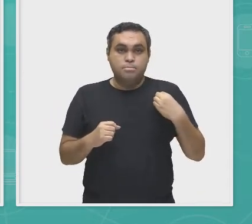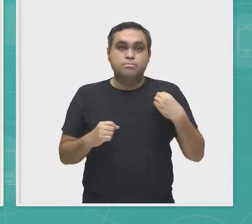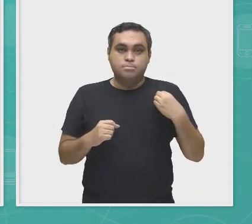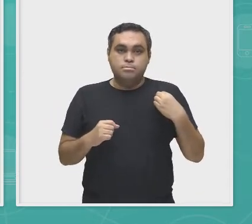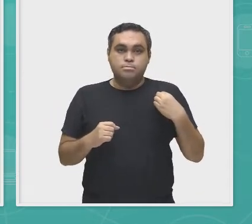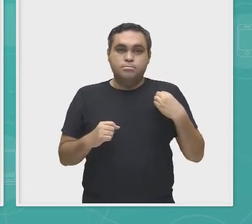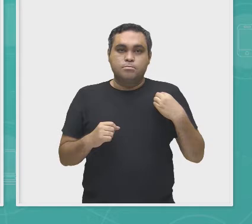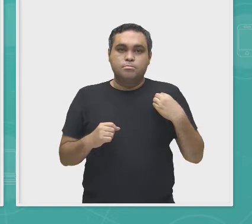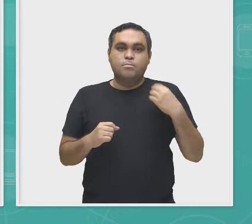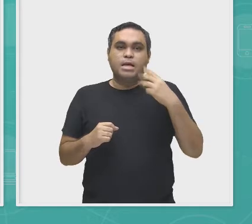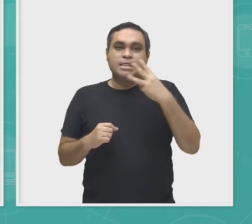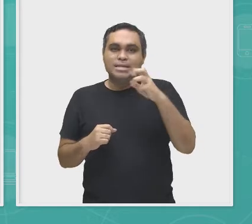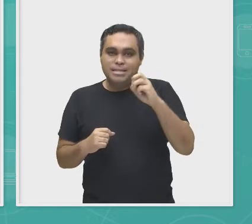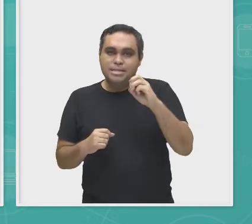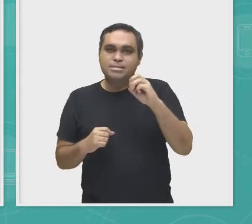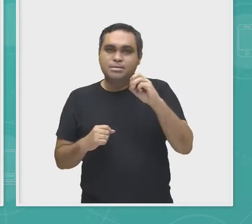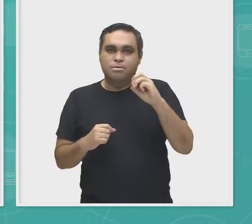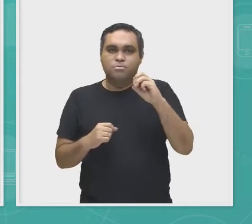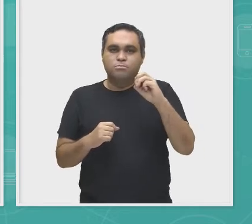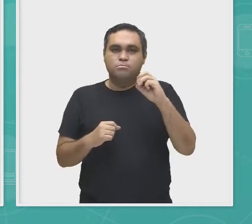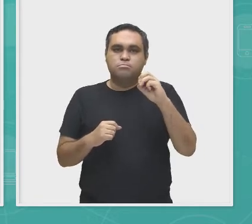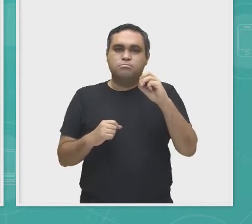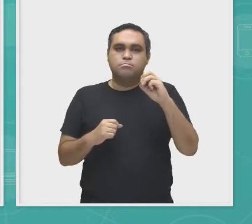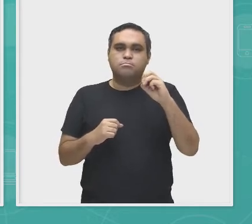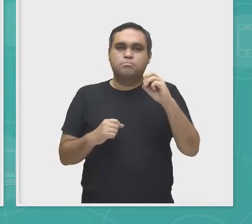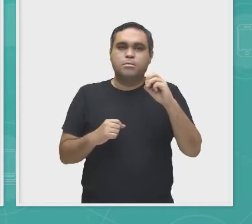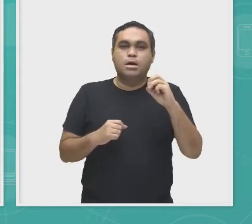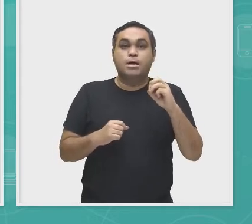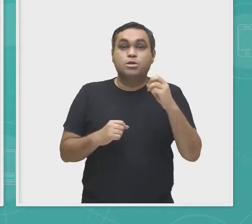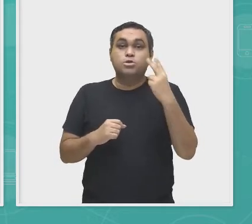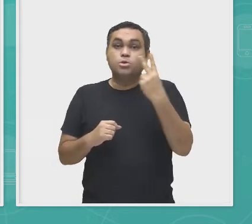35 vezes 2 igual a 70.